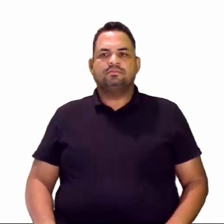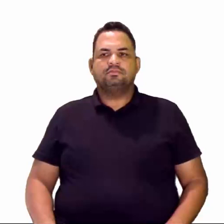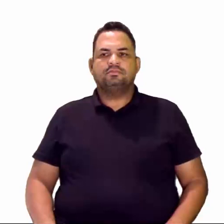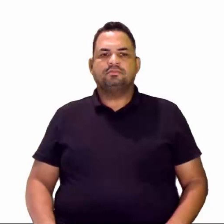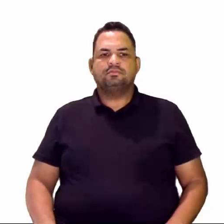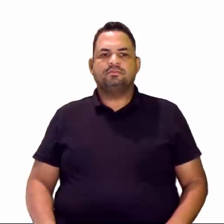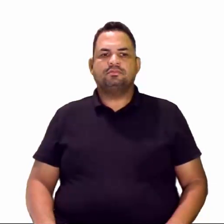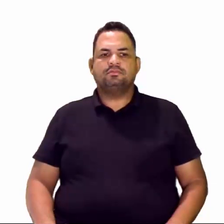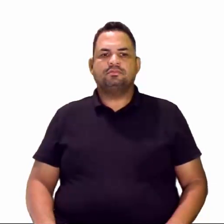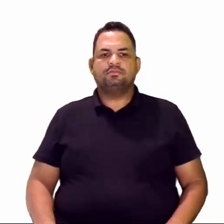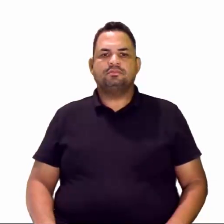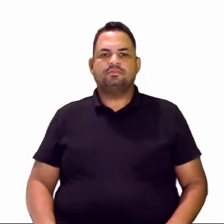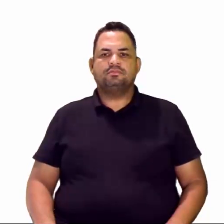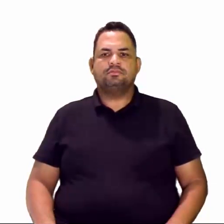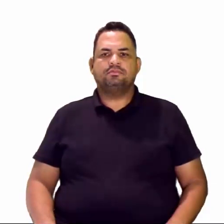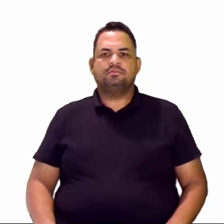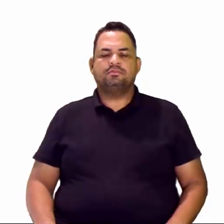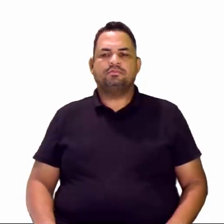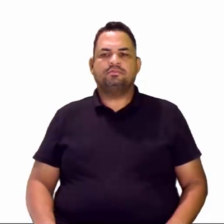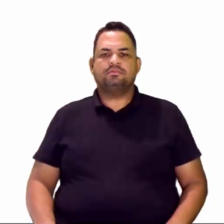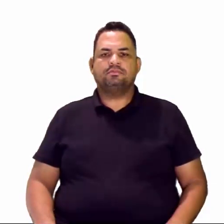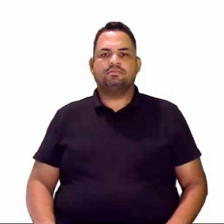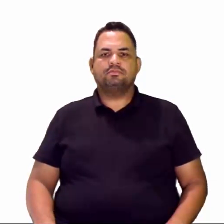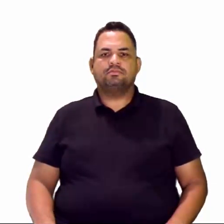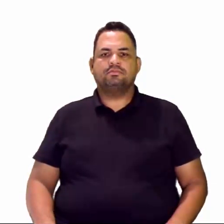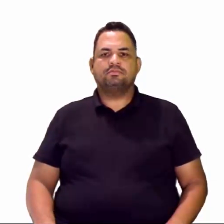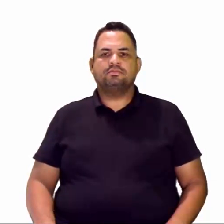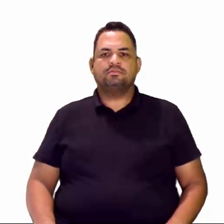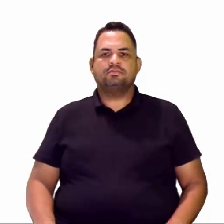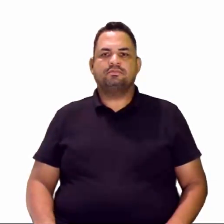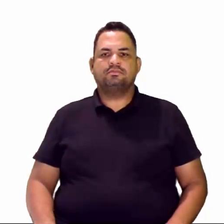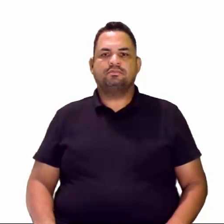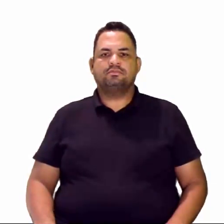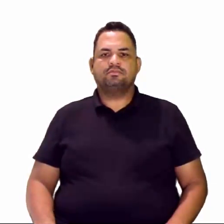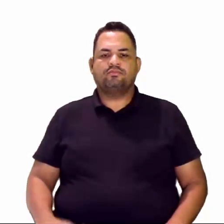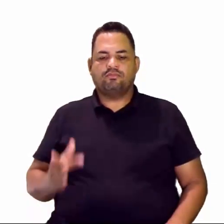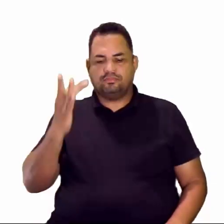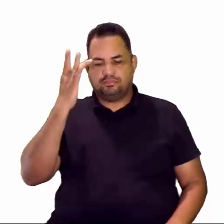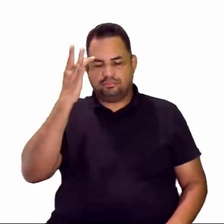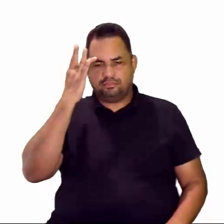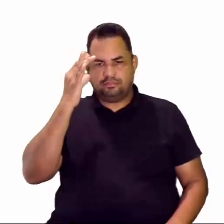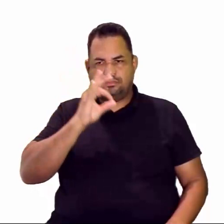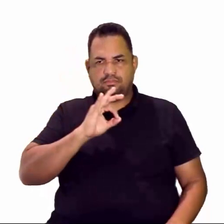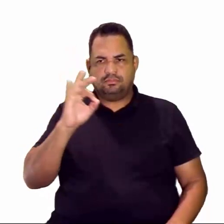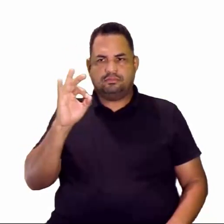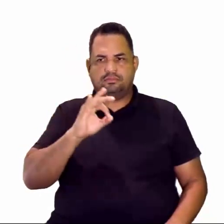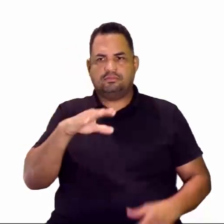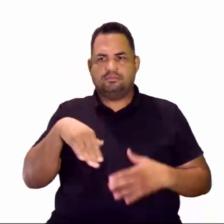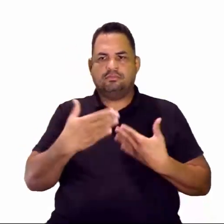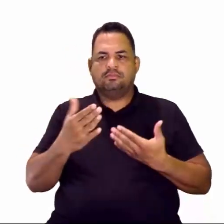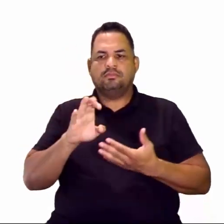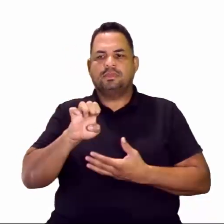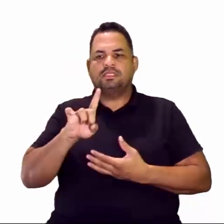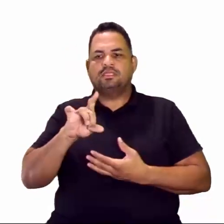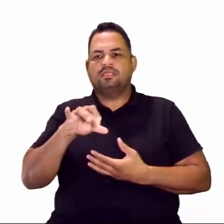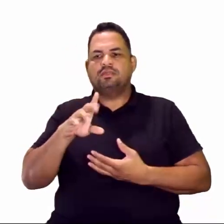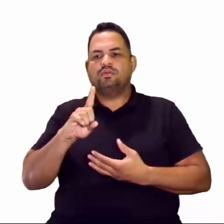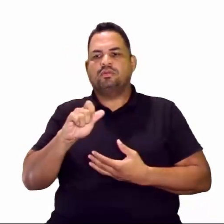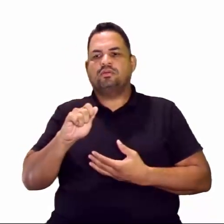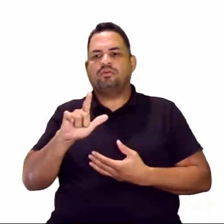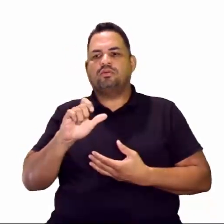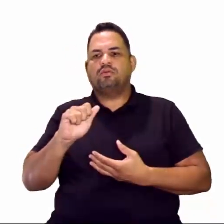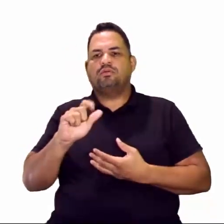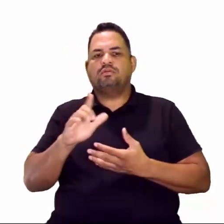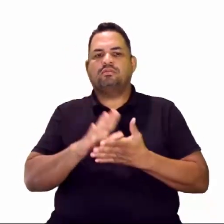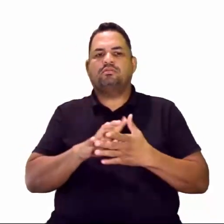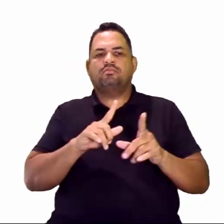atômica. Desculpe, daí a forma percentual do etileno glicol qual é? Será que